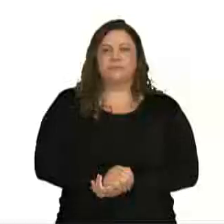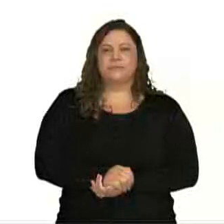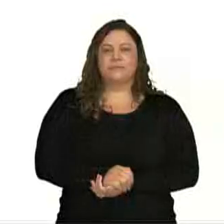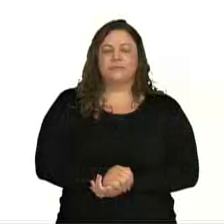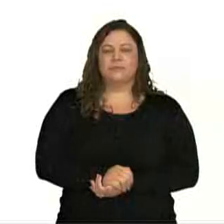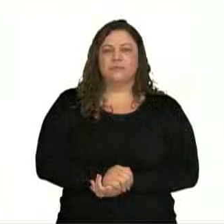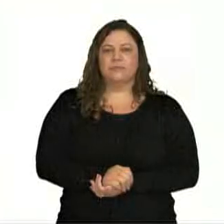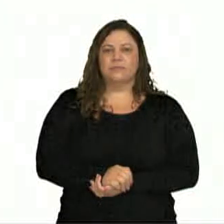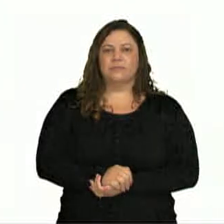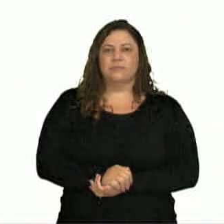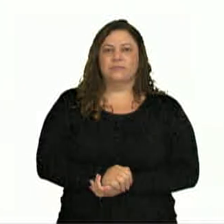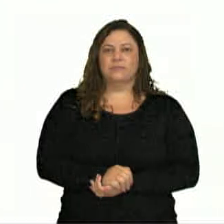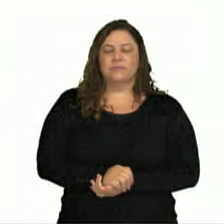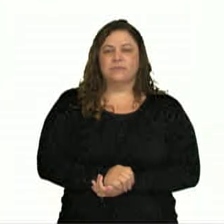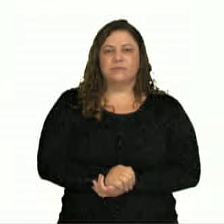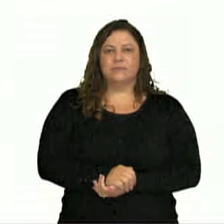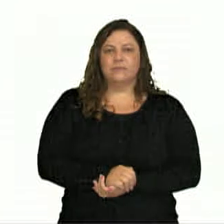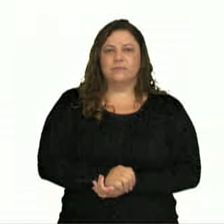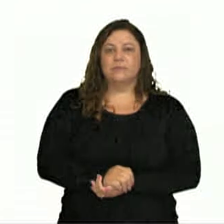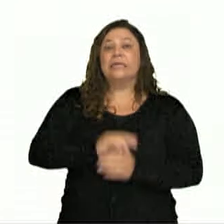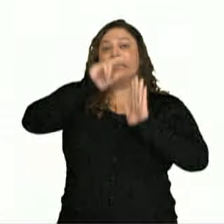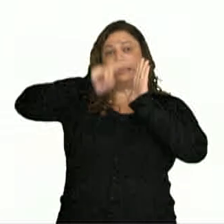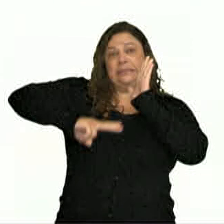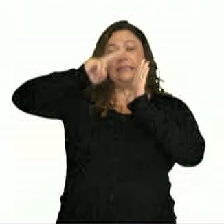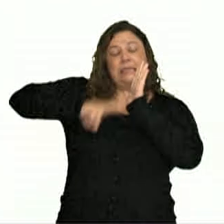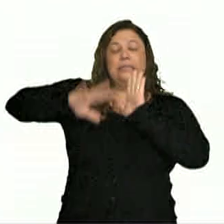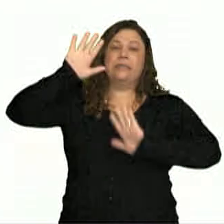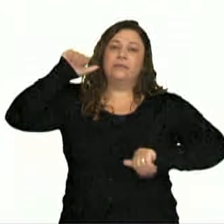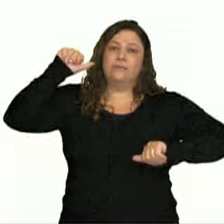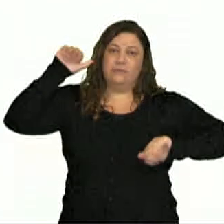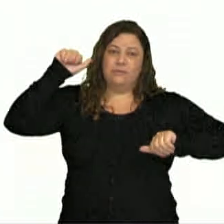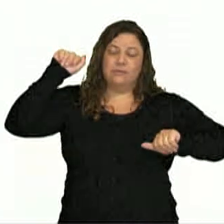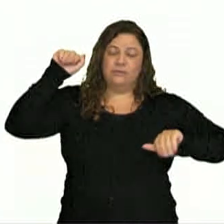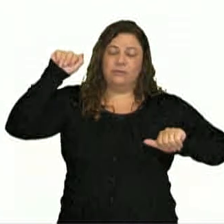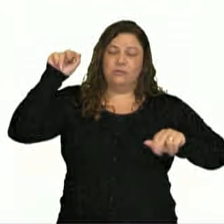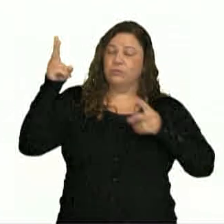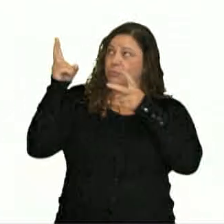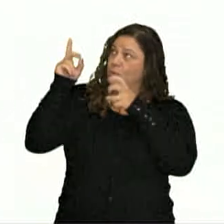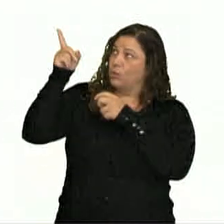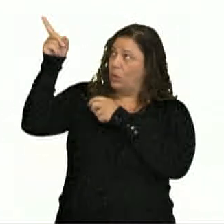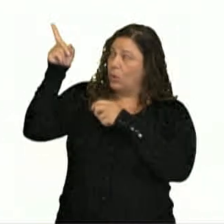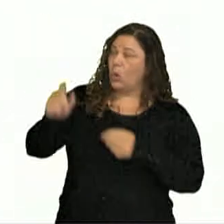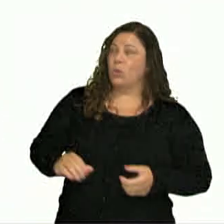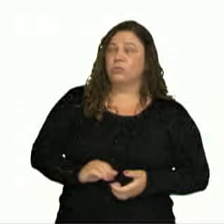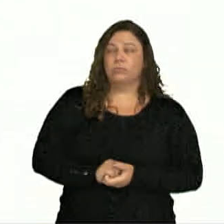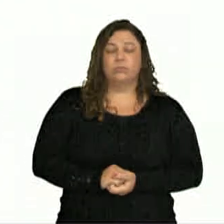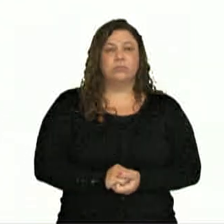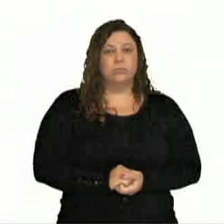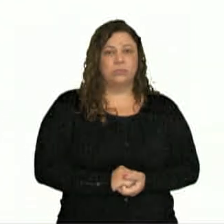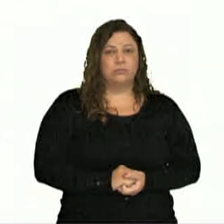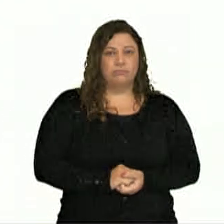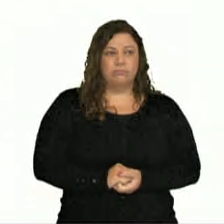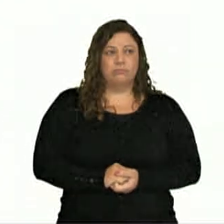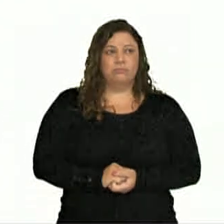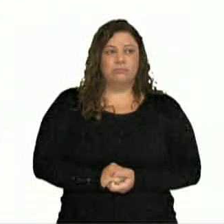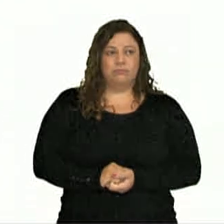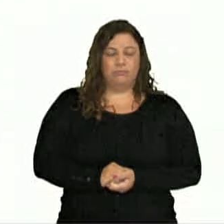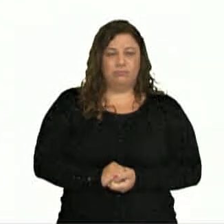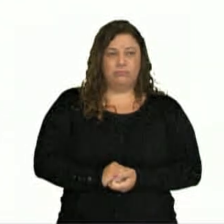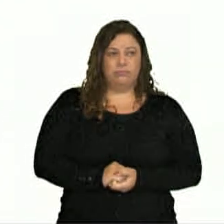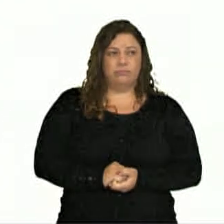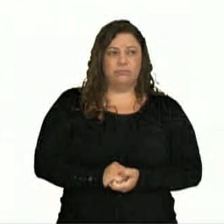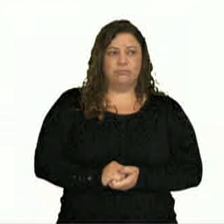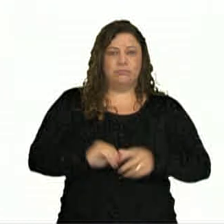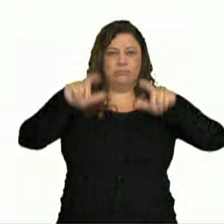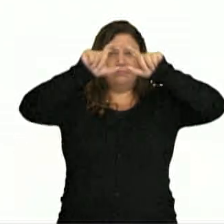girar a la izquierda? No gires a la izquierda. Utilizei aí tu. Com usted, como que fica? No gire